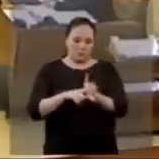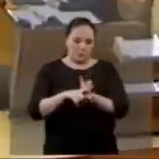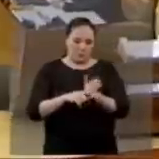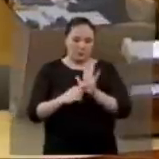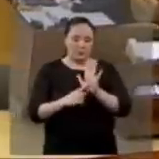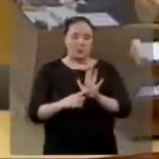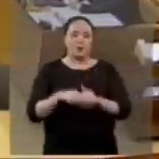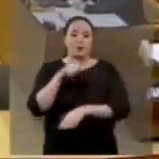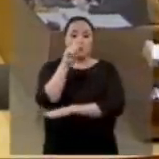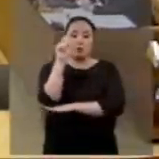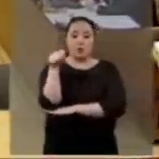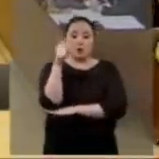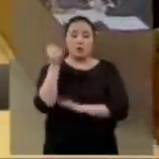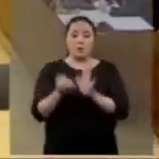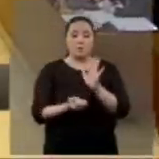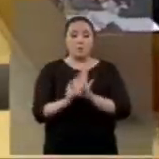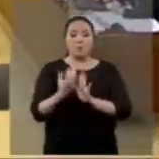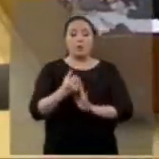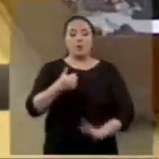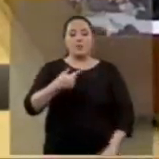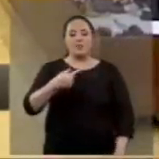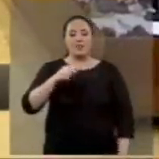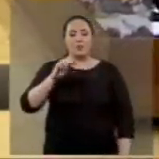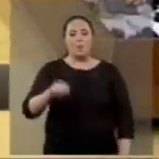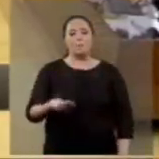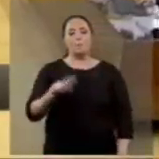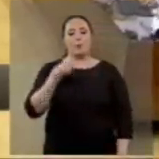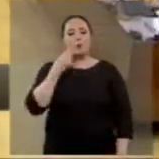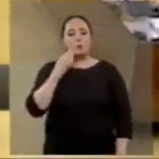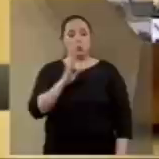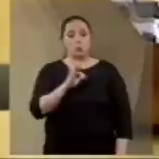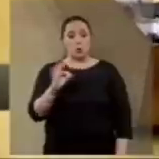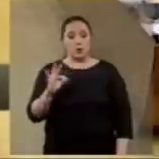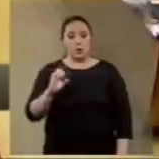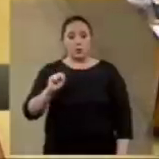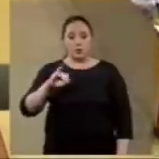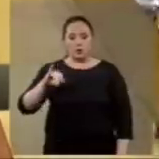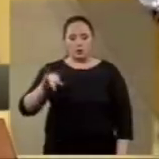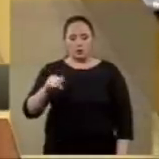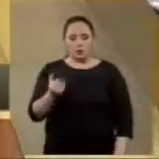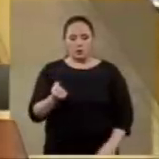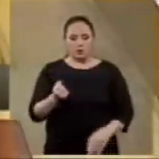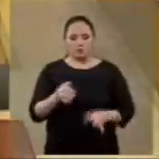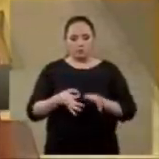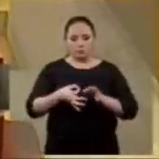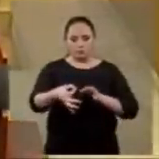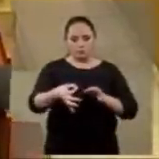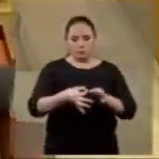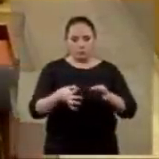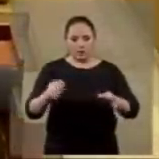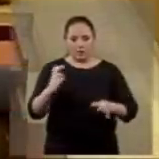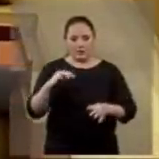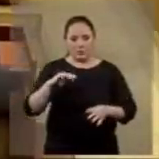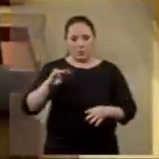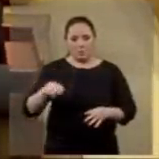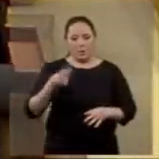2017-2018, o Estado produziu 17 milhões de toneladas de soja em uma área plantada de 5,7 milhões de